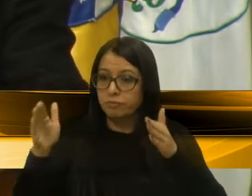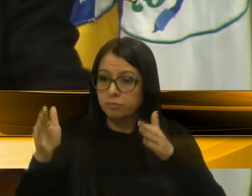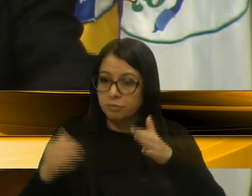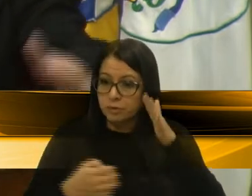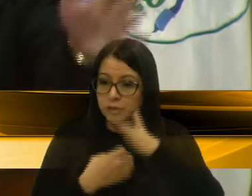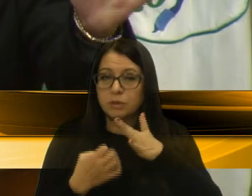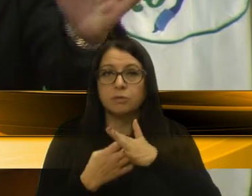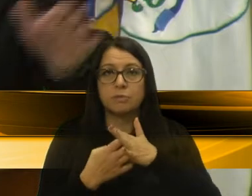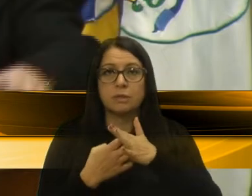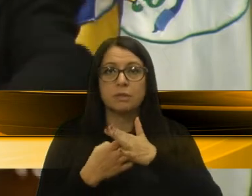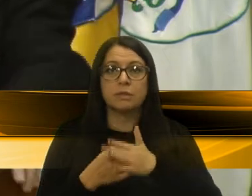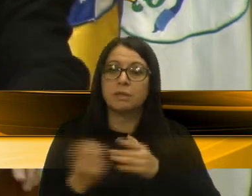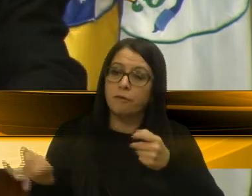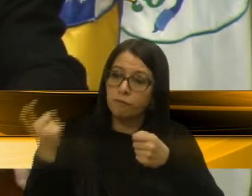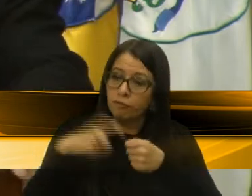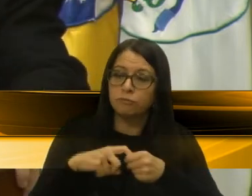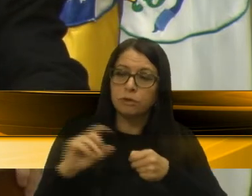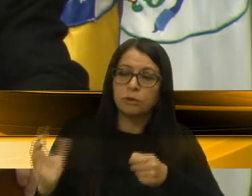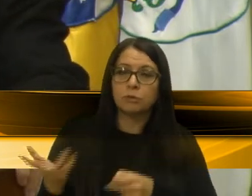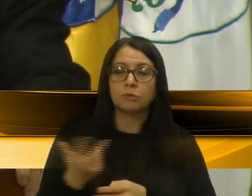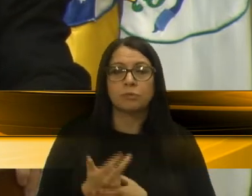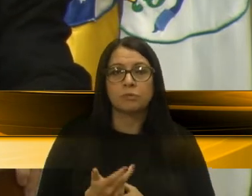ia retomar todo